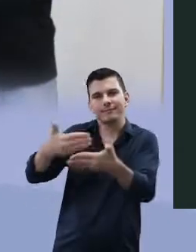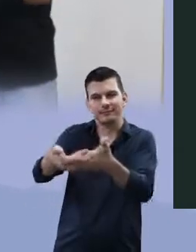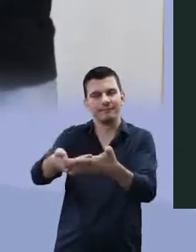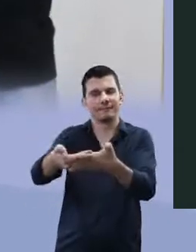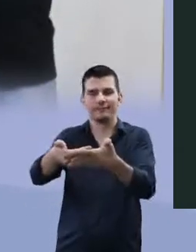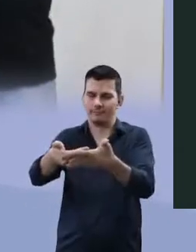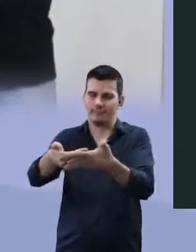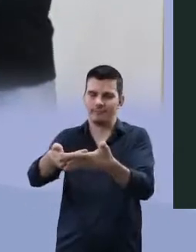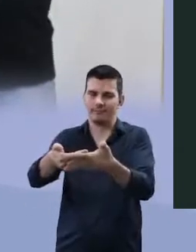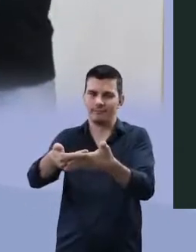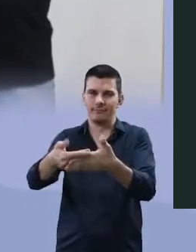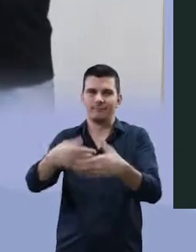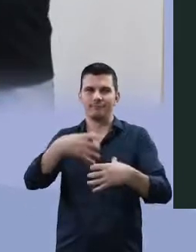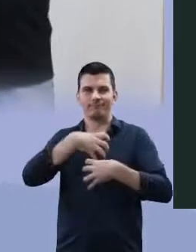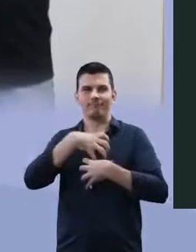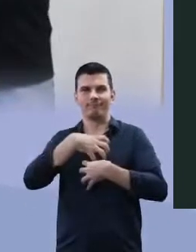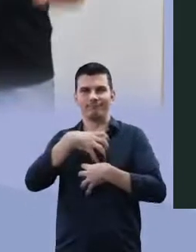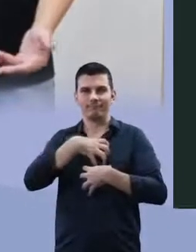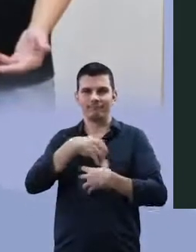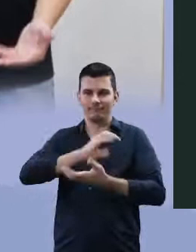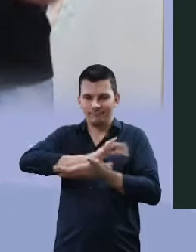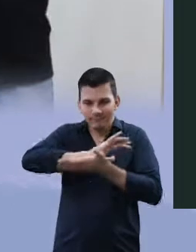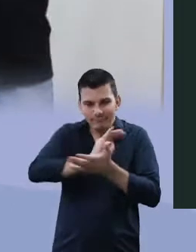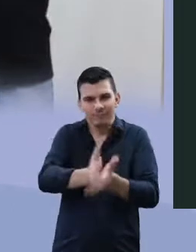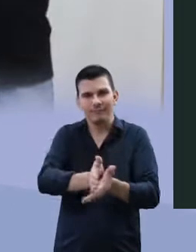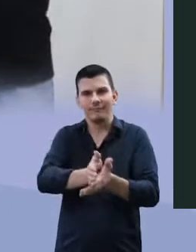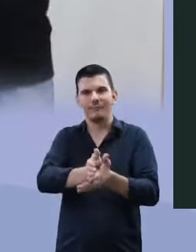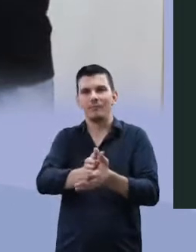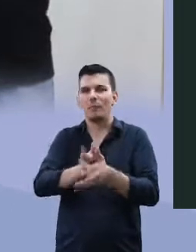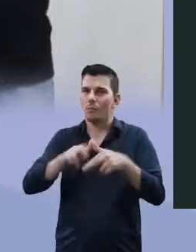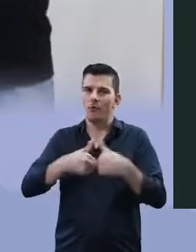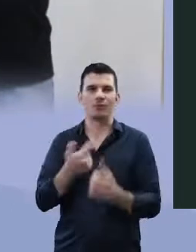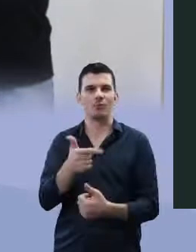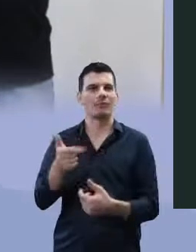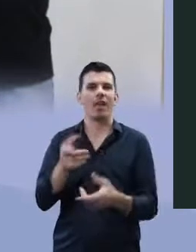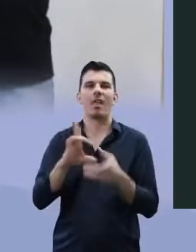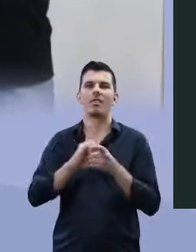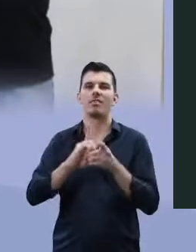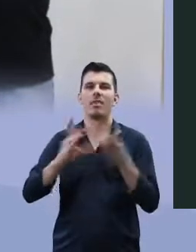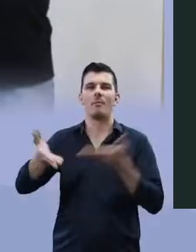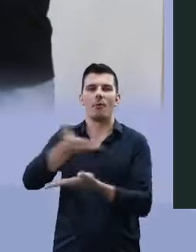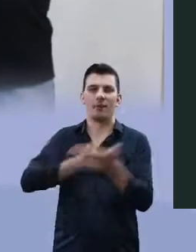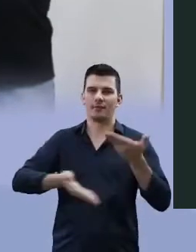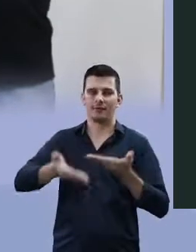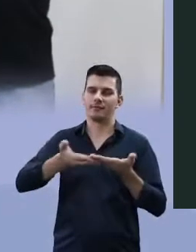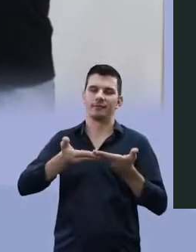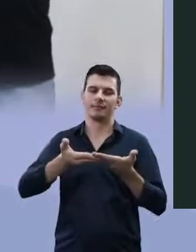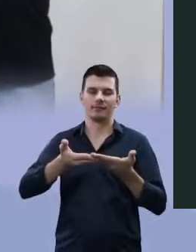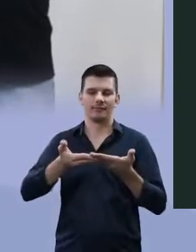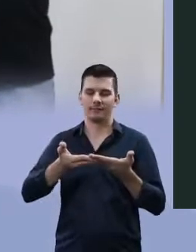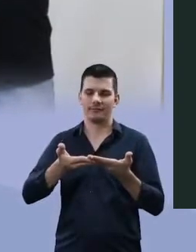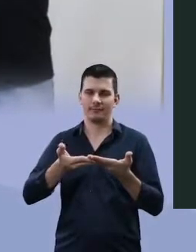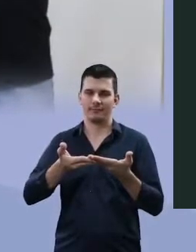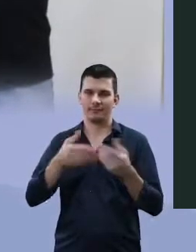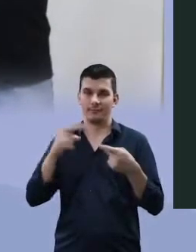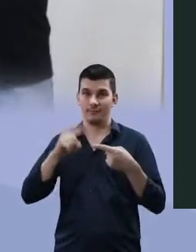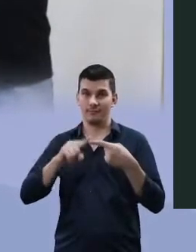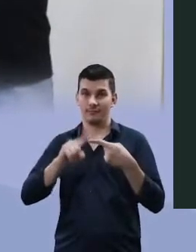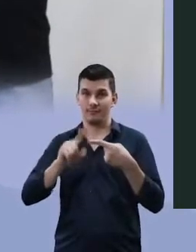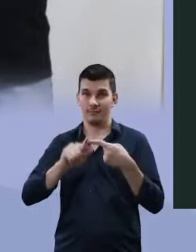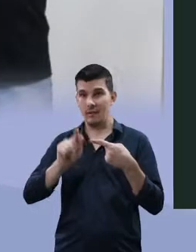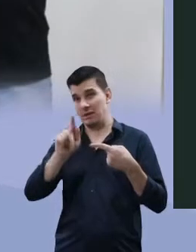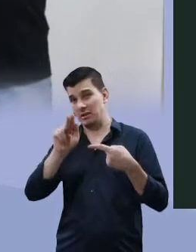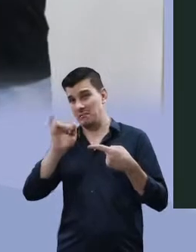esse racismo, então não há essa democracia, né? Na percepção do Sérgio, do Antônio Sérgio,